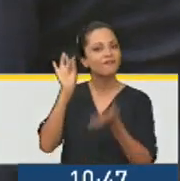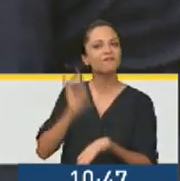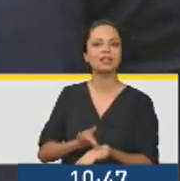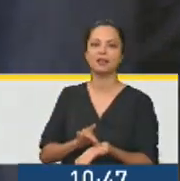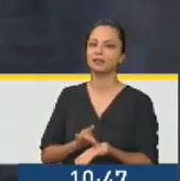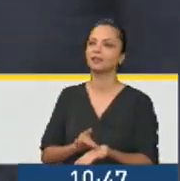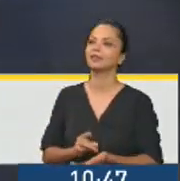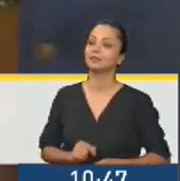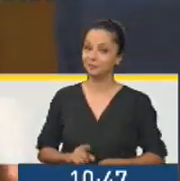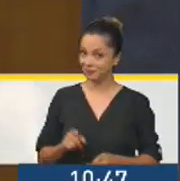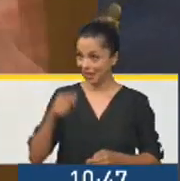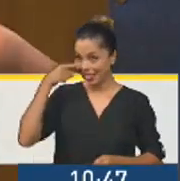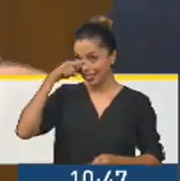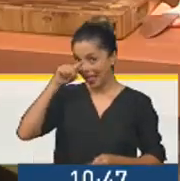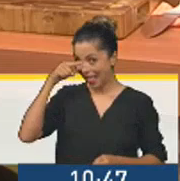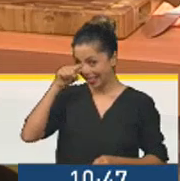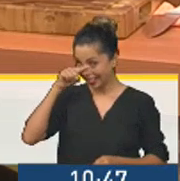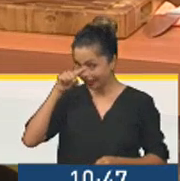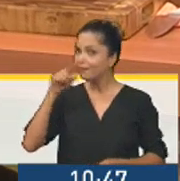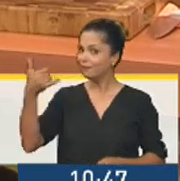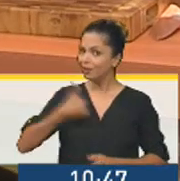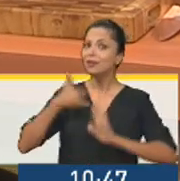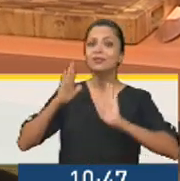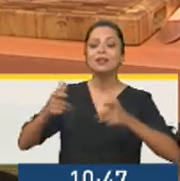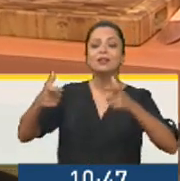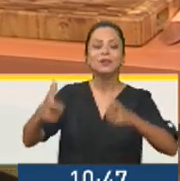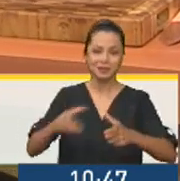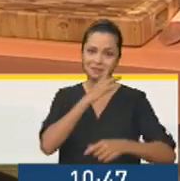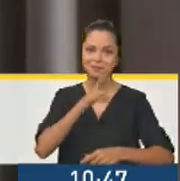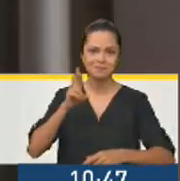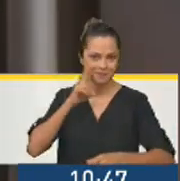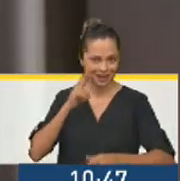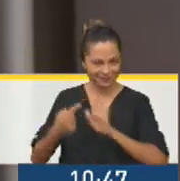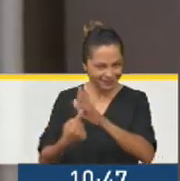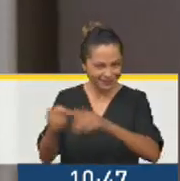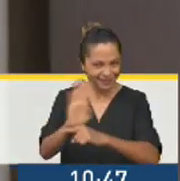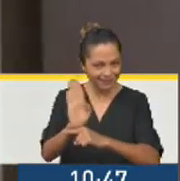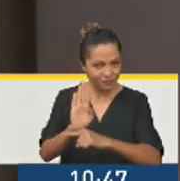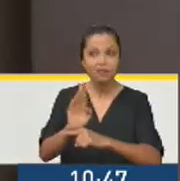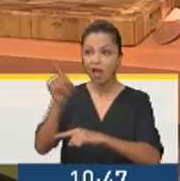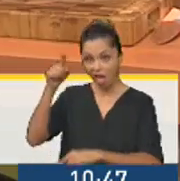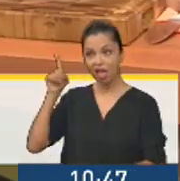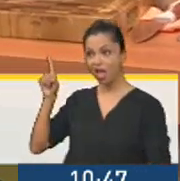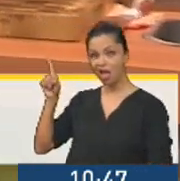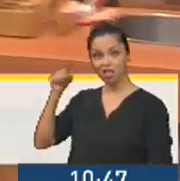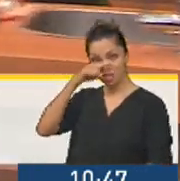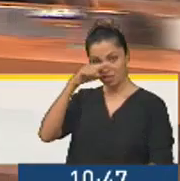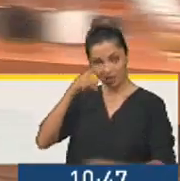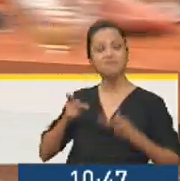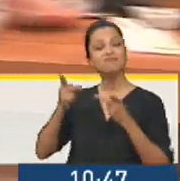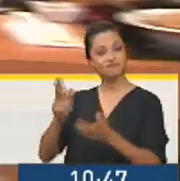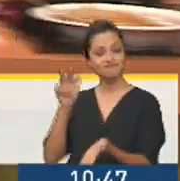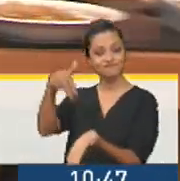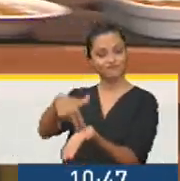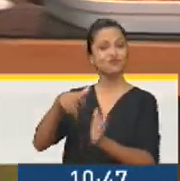diz que já visitou o boteco que eu mostrei pra vocês agora e comeu o lanche de pernil. Então, meu desafio tá dobrado, né? Porque,